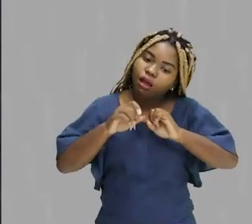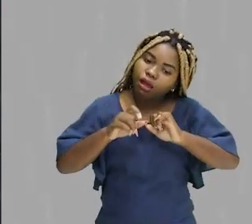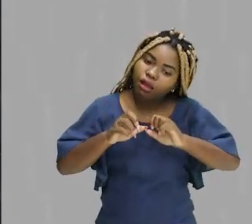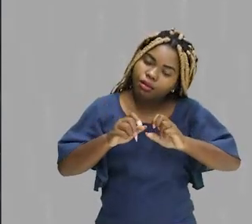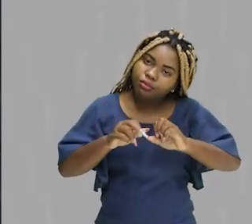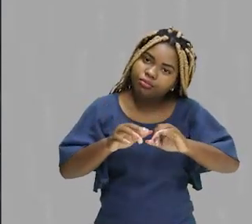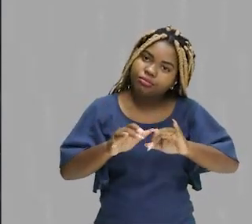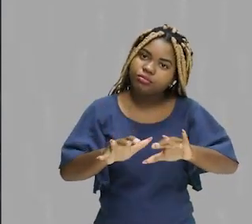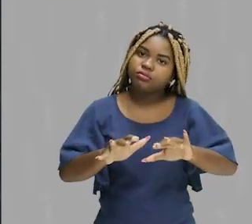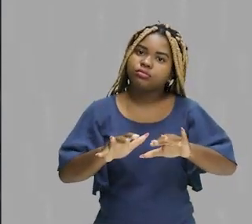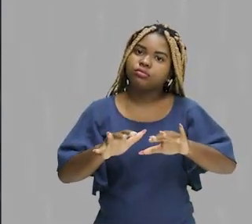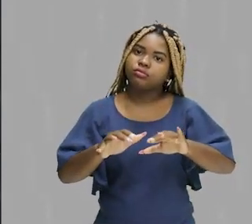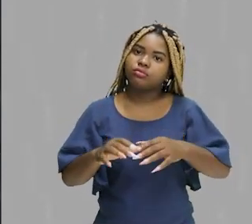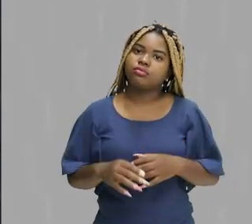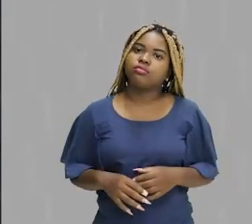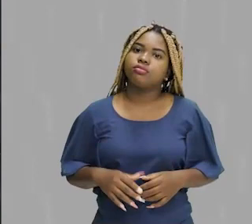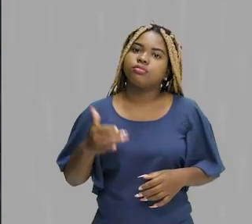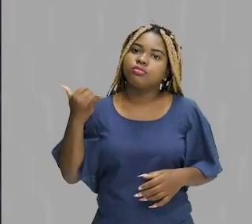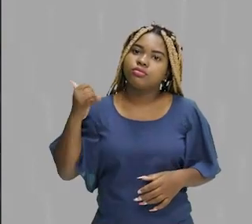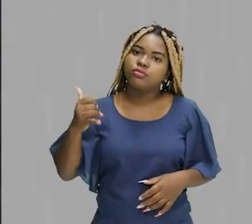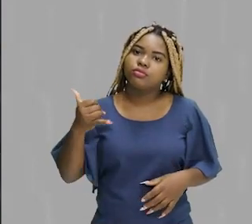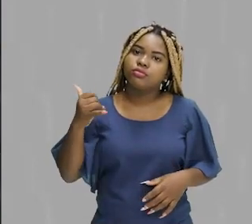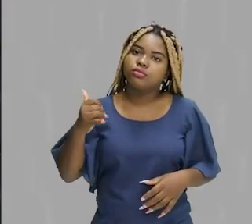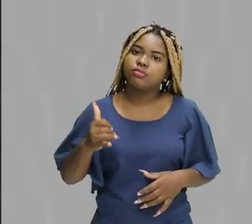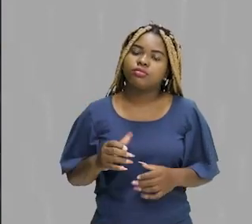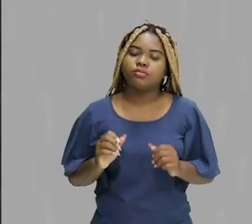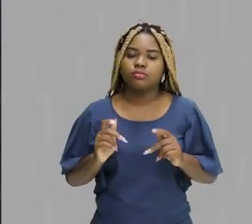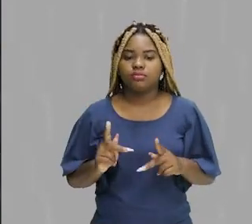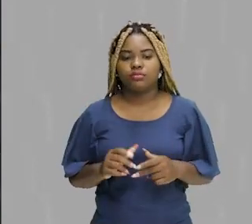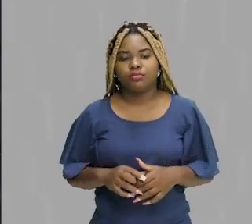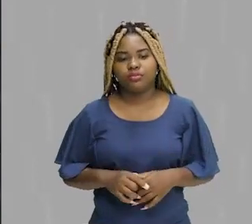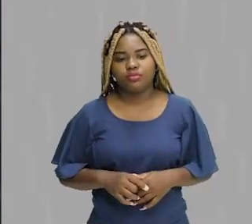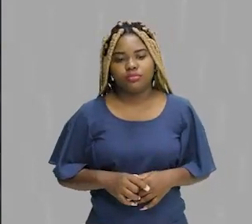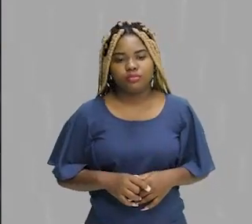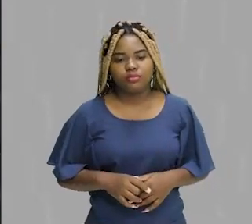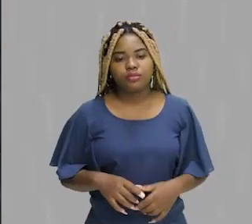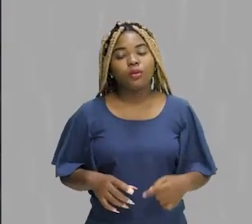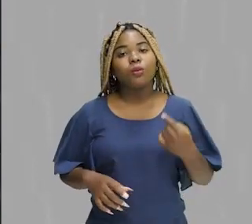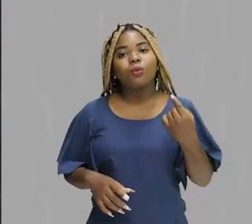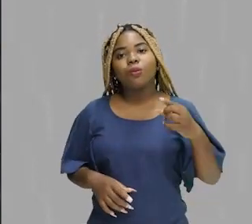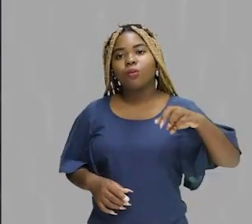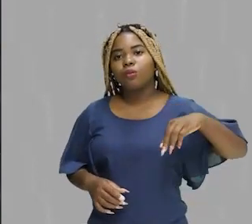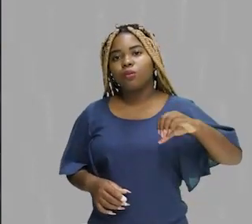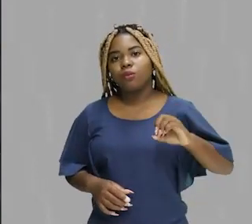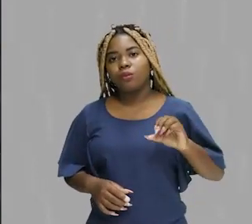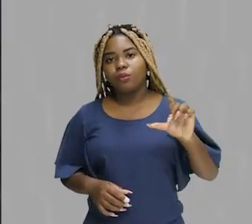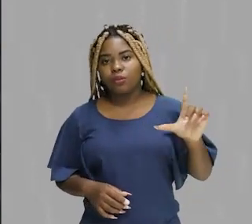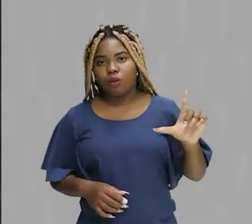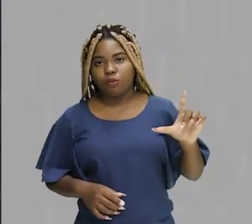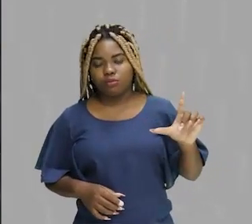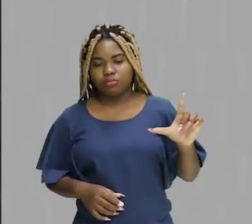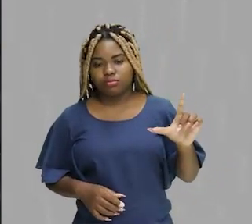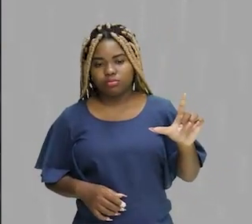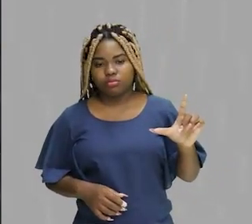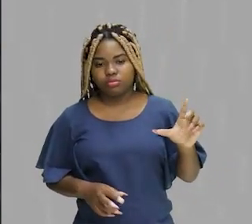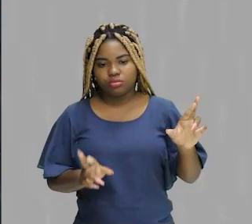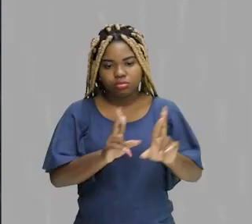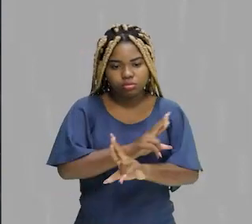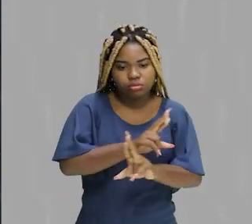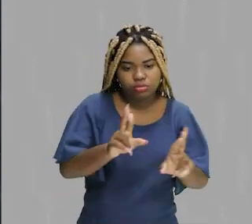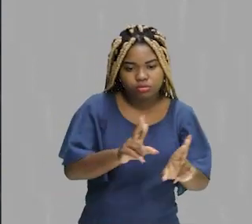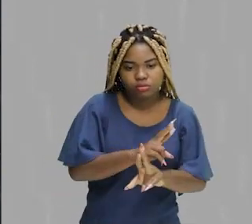valor energético. Bom, o mol de CH4 está relacionado com